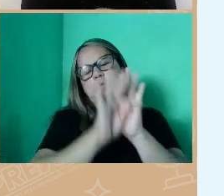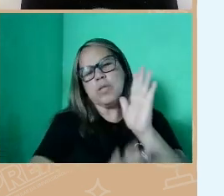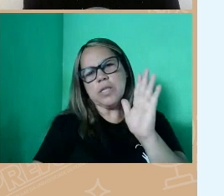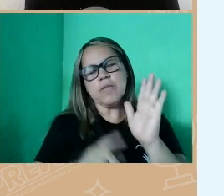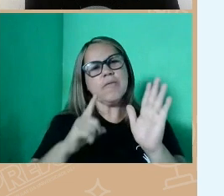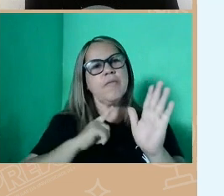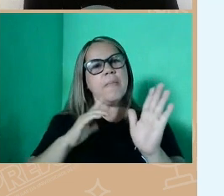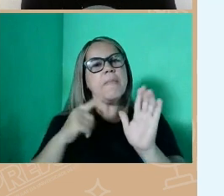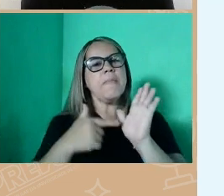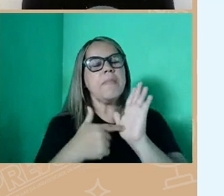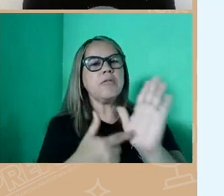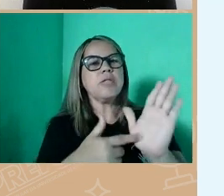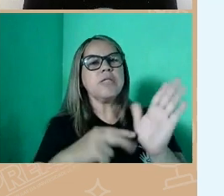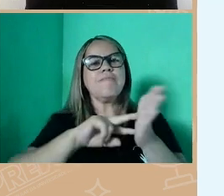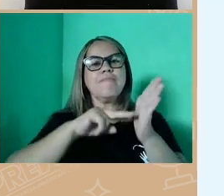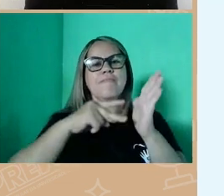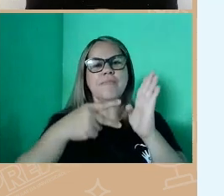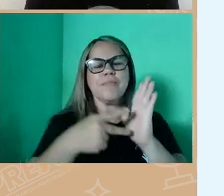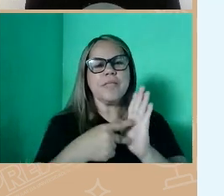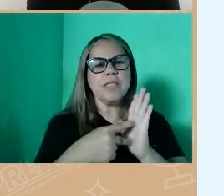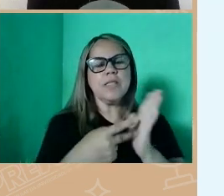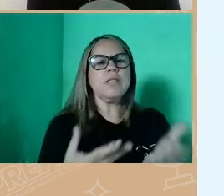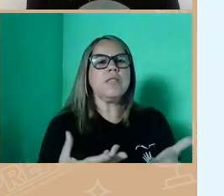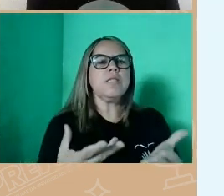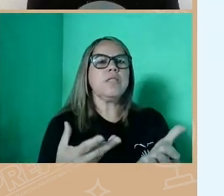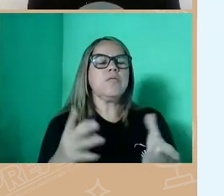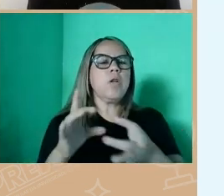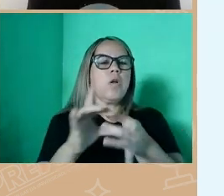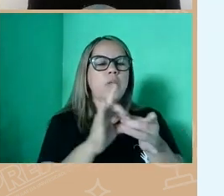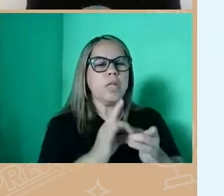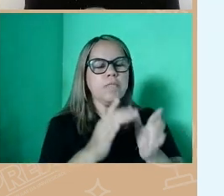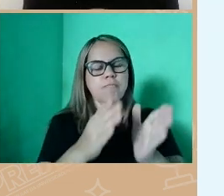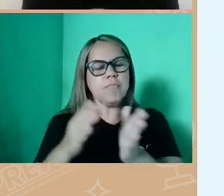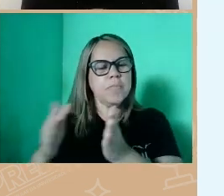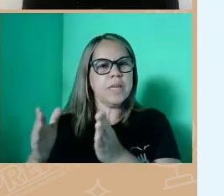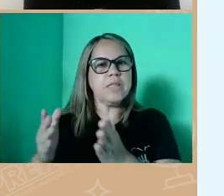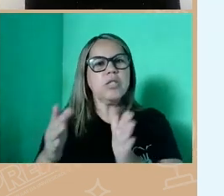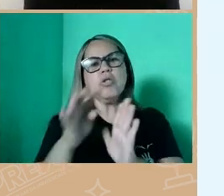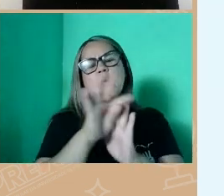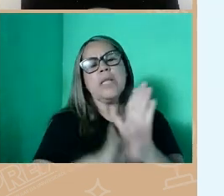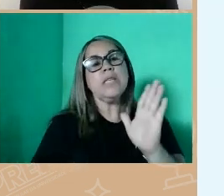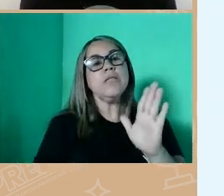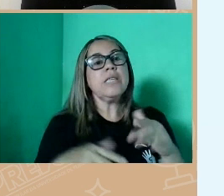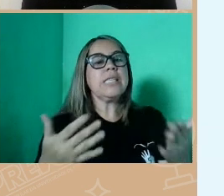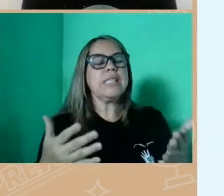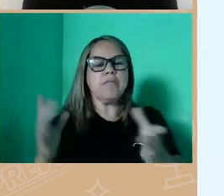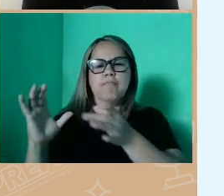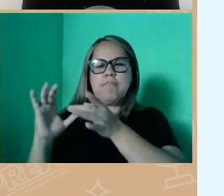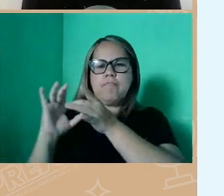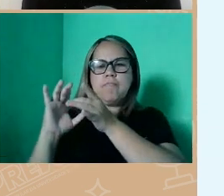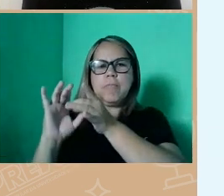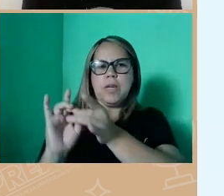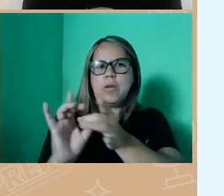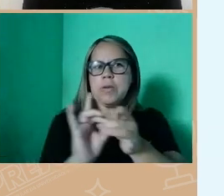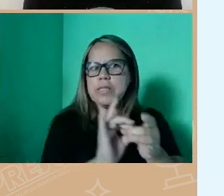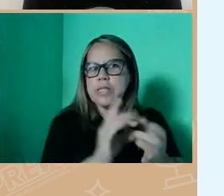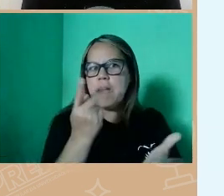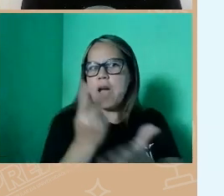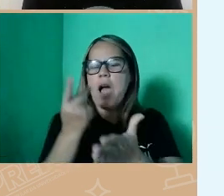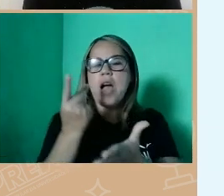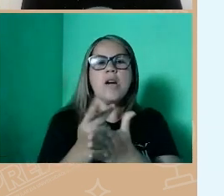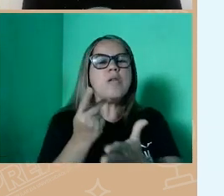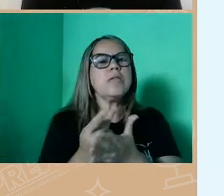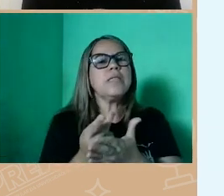com essa união das partes do texto e aí a coesão ela se dá de